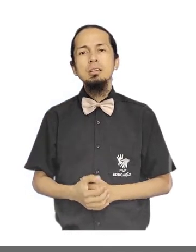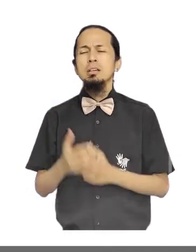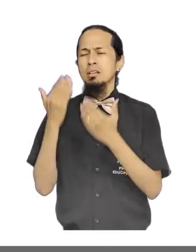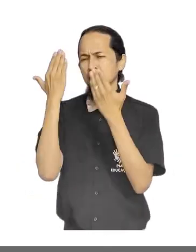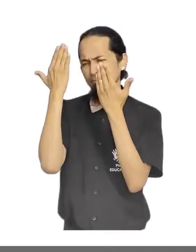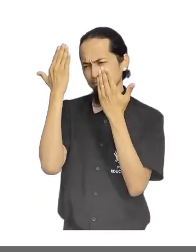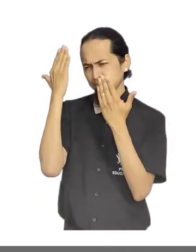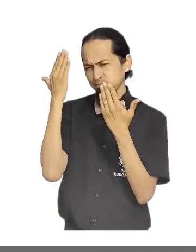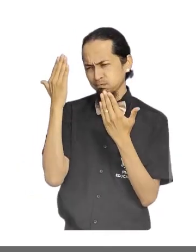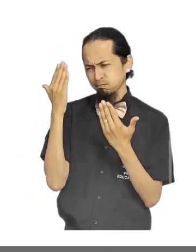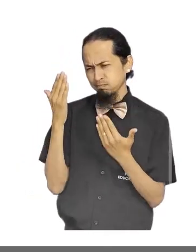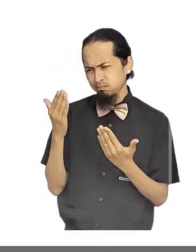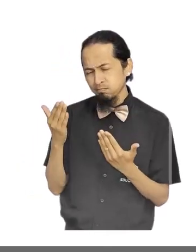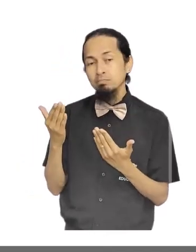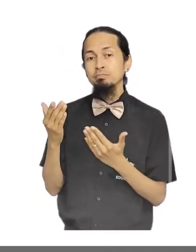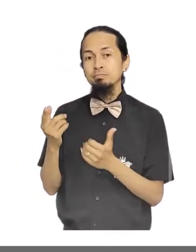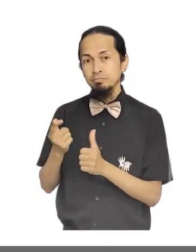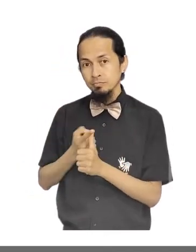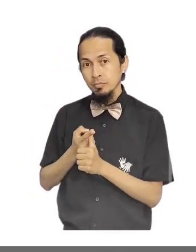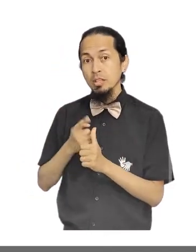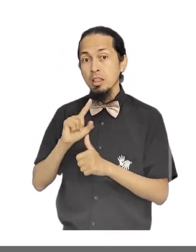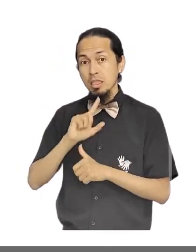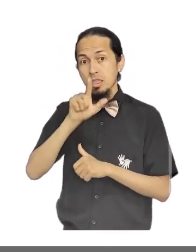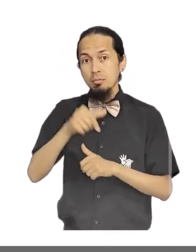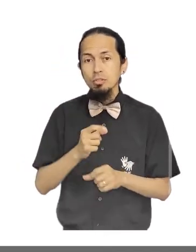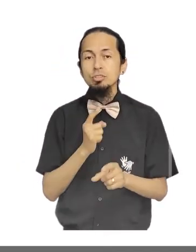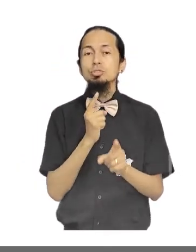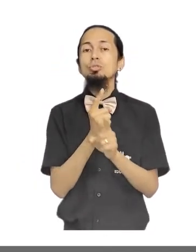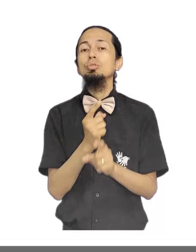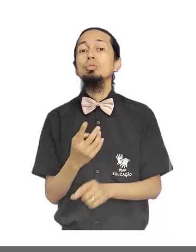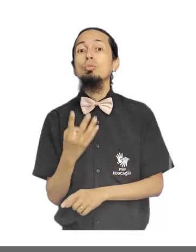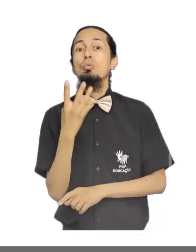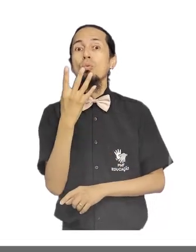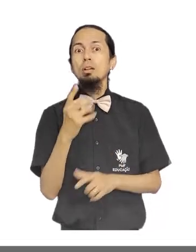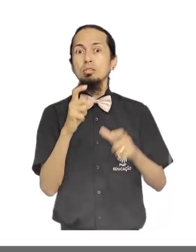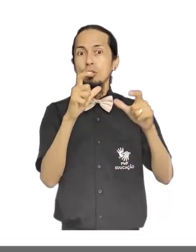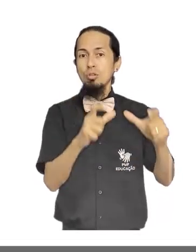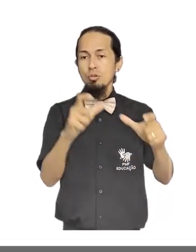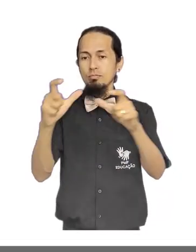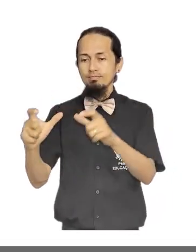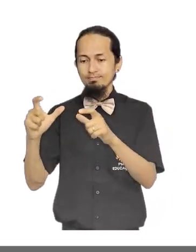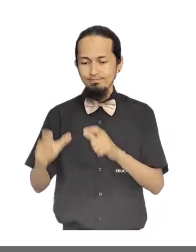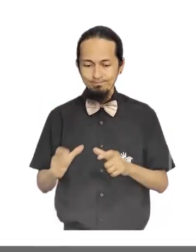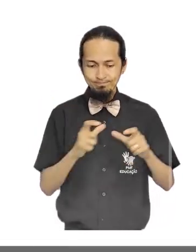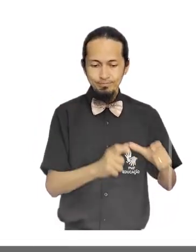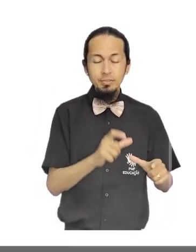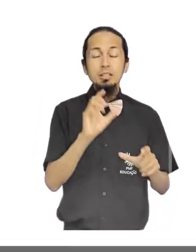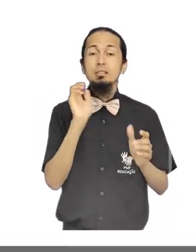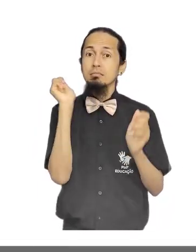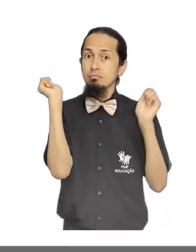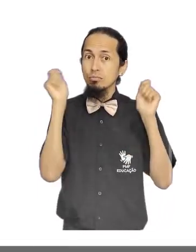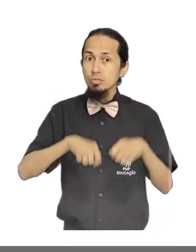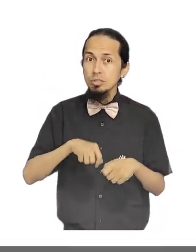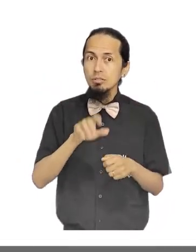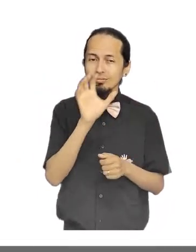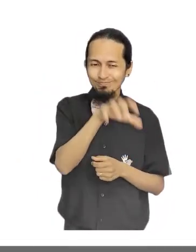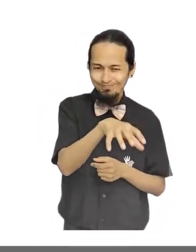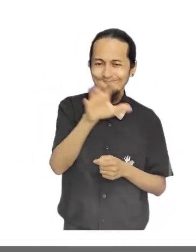Após análise prévia, 4 locais do distrito foram identificados como centralidades ou